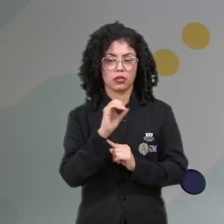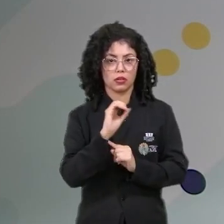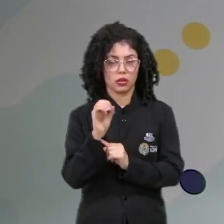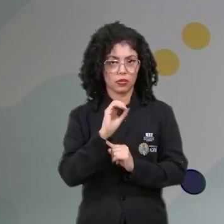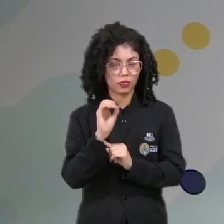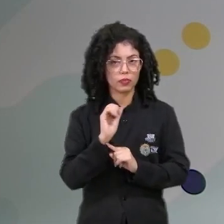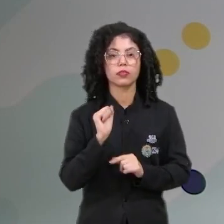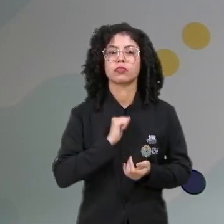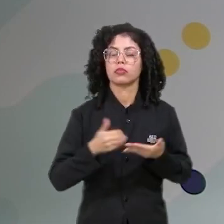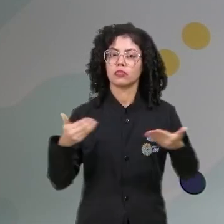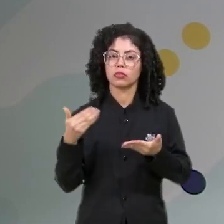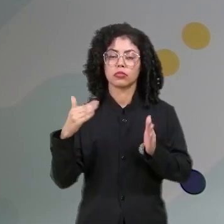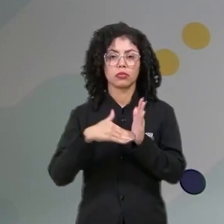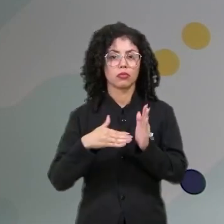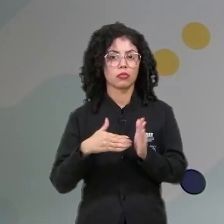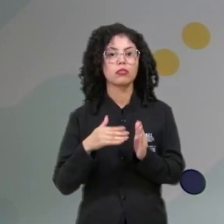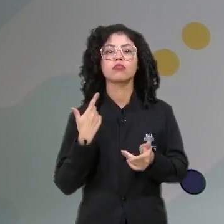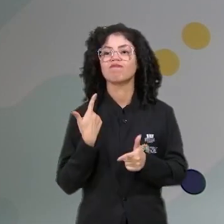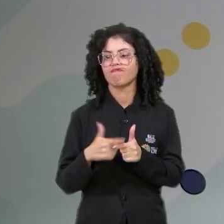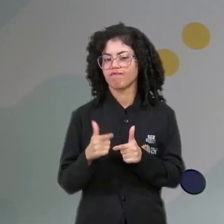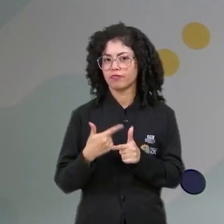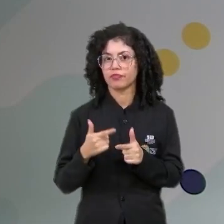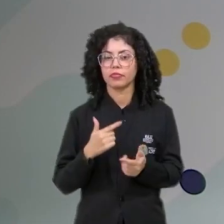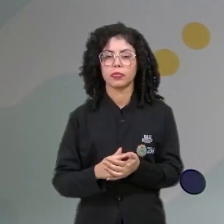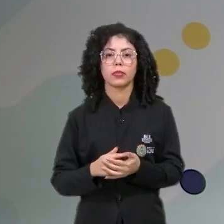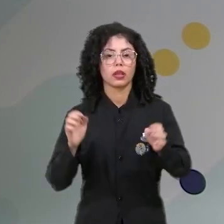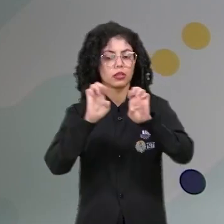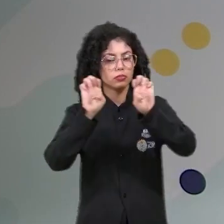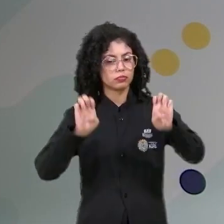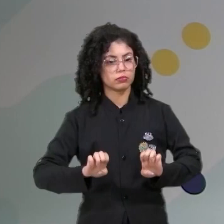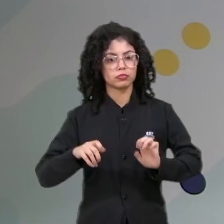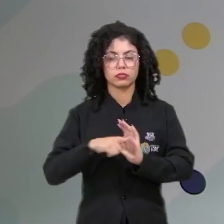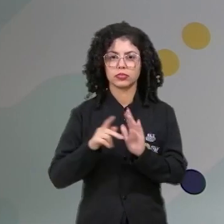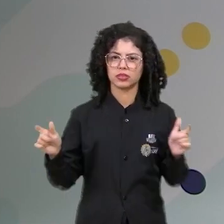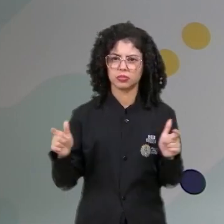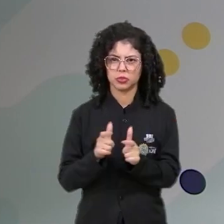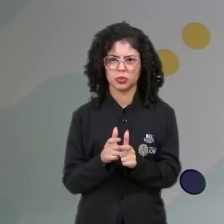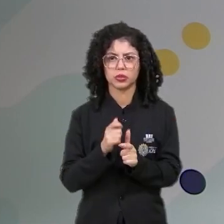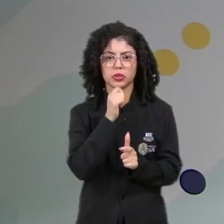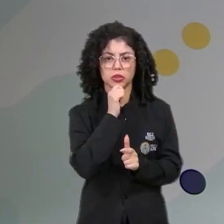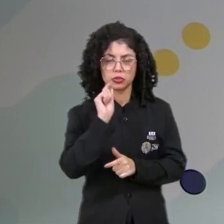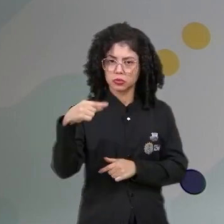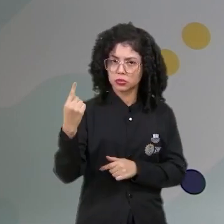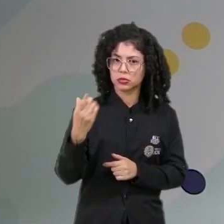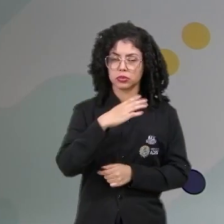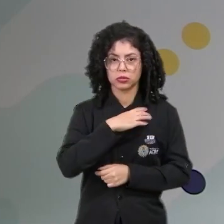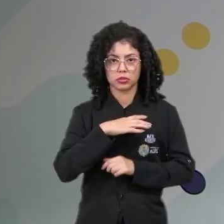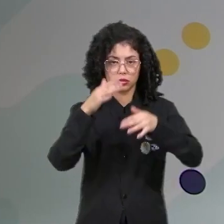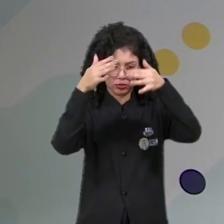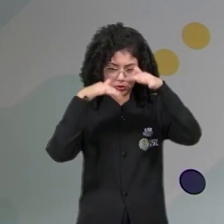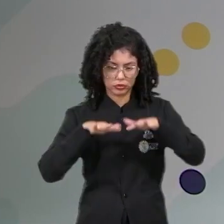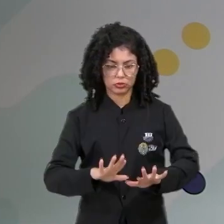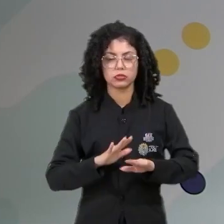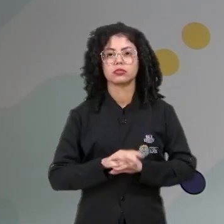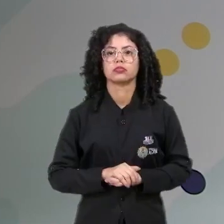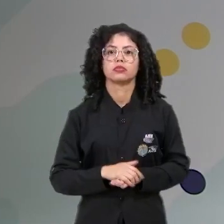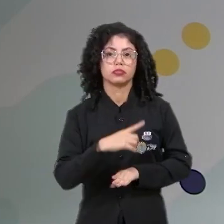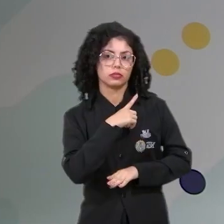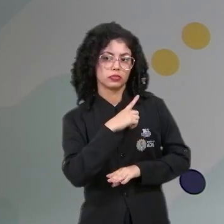na sociedade, vão enfrentar problemas de infraestruturas bem menores do que as cidades naturais. Então, nós